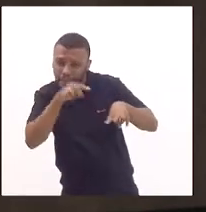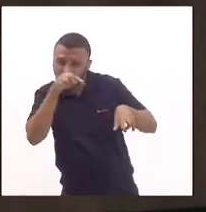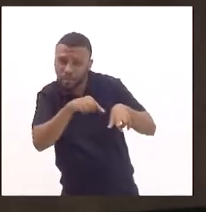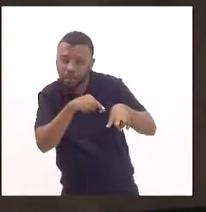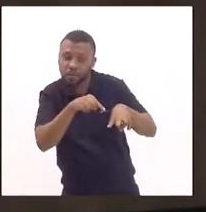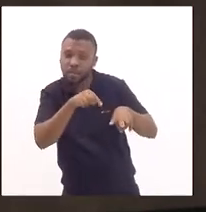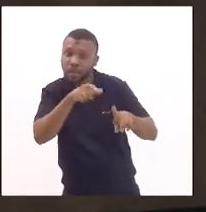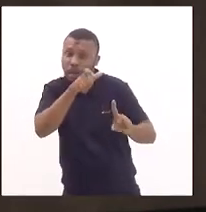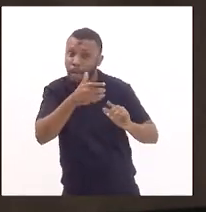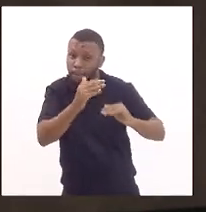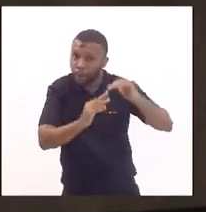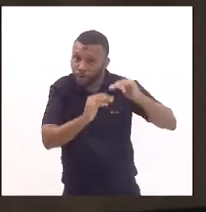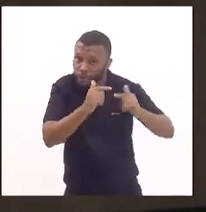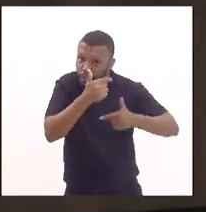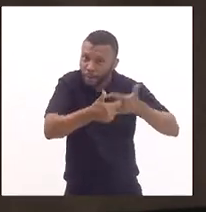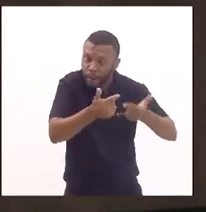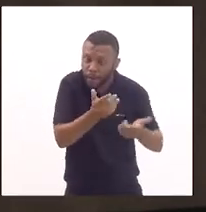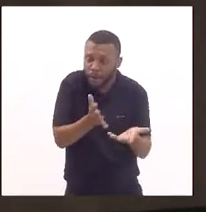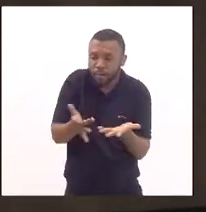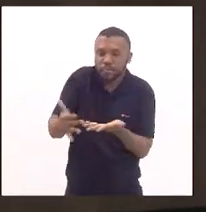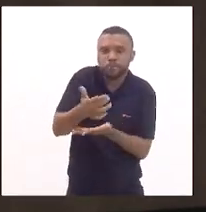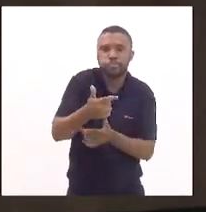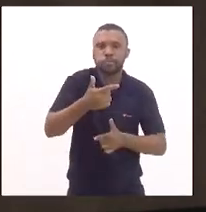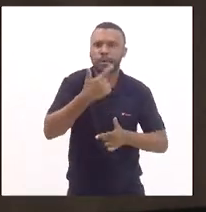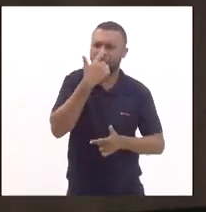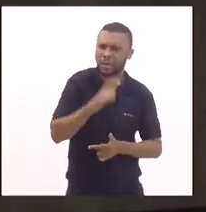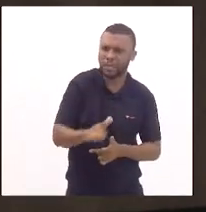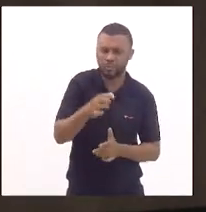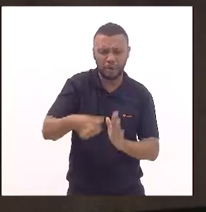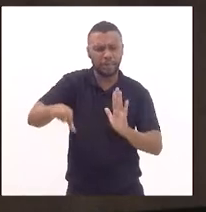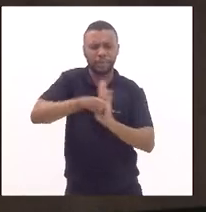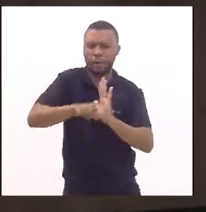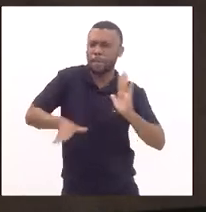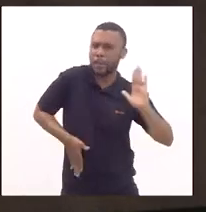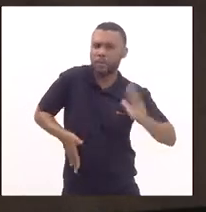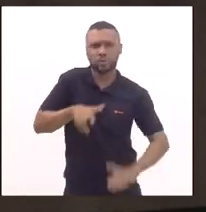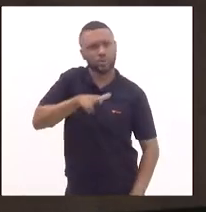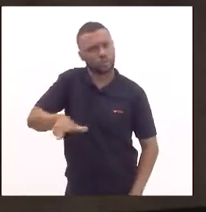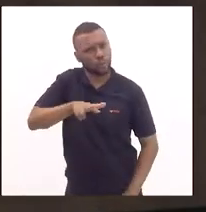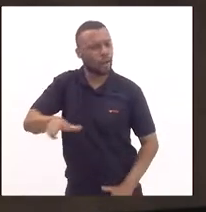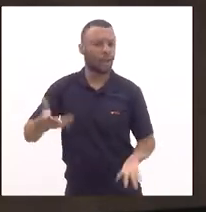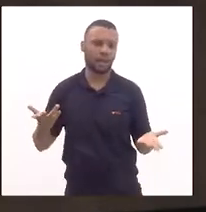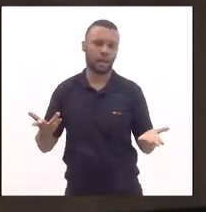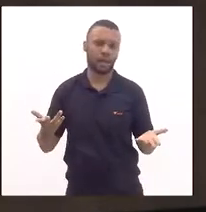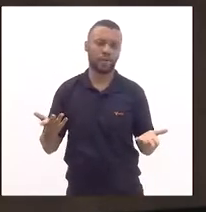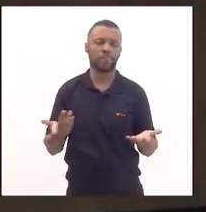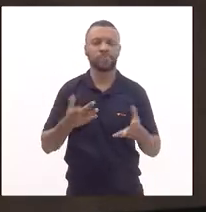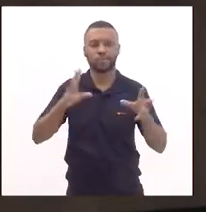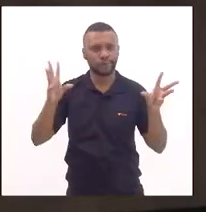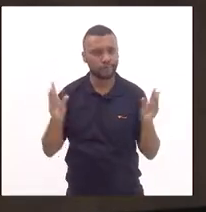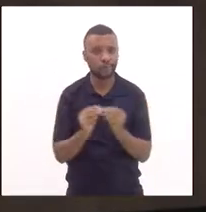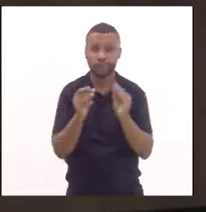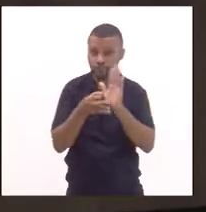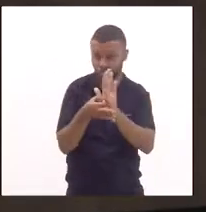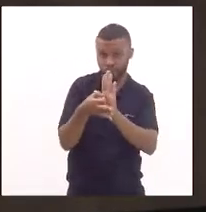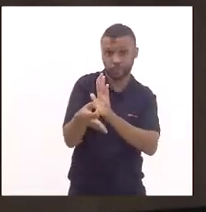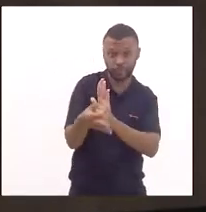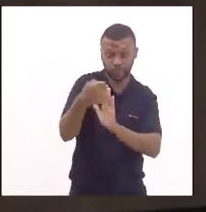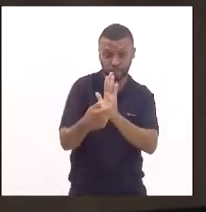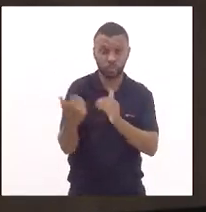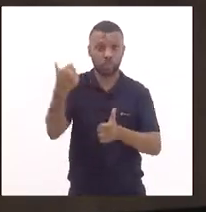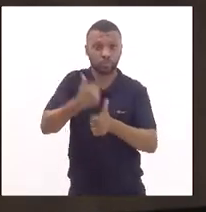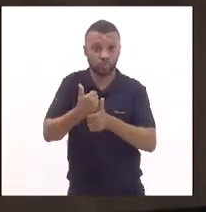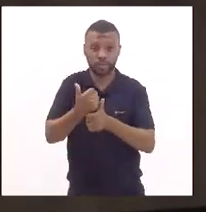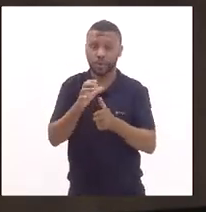não é criminoso. Sendo assim, o substitutivo que a Comissão de Constituição e Justiça, como eu já disse